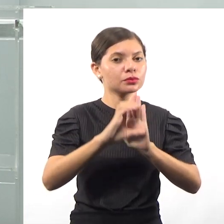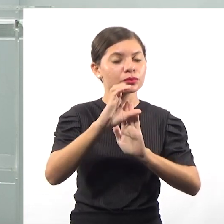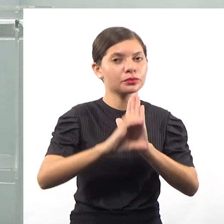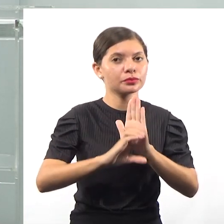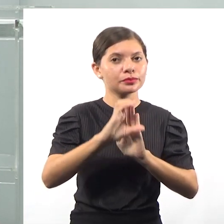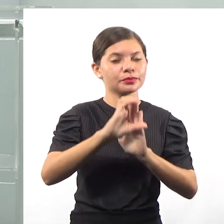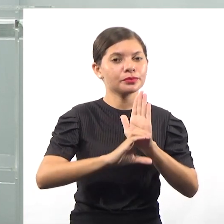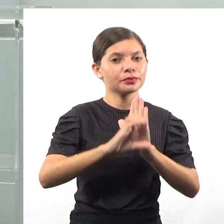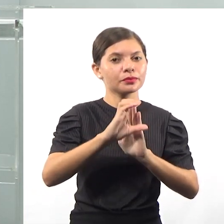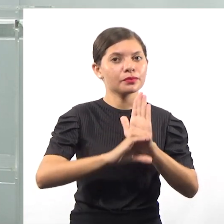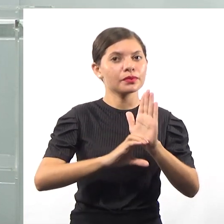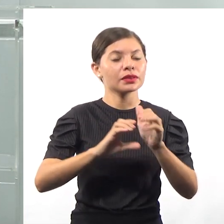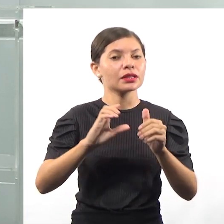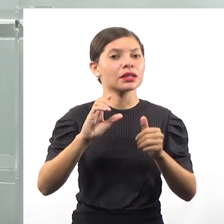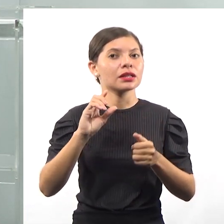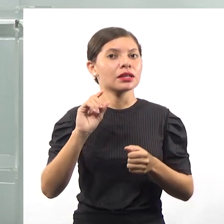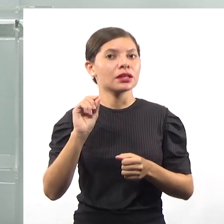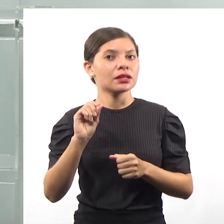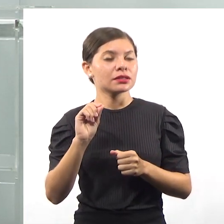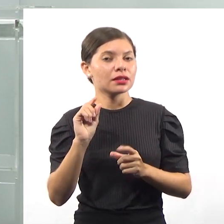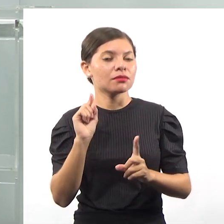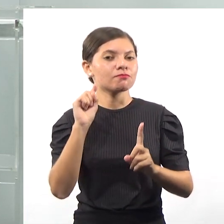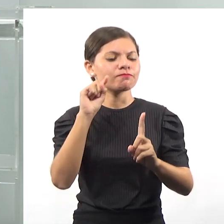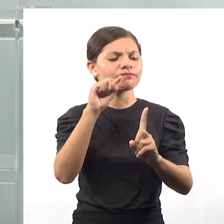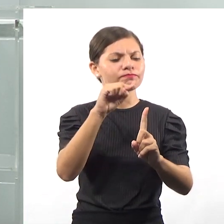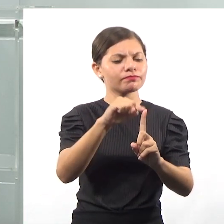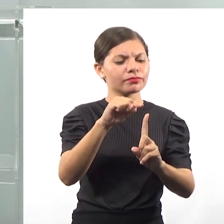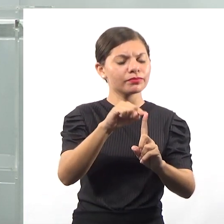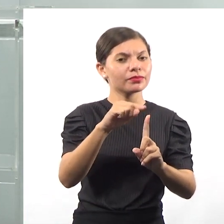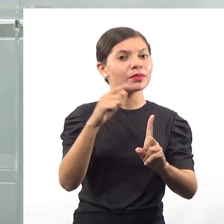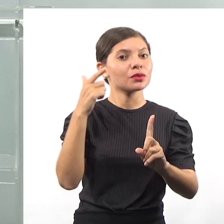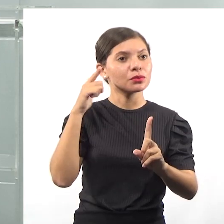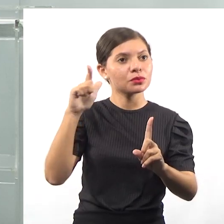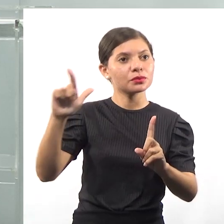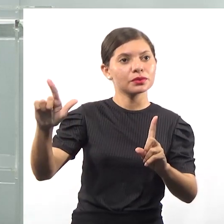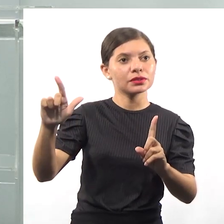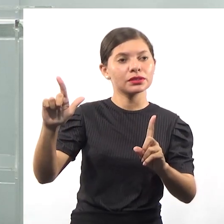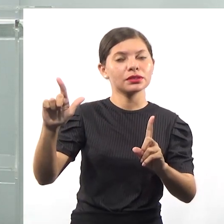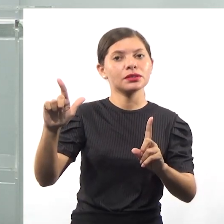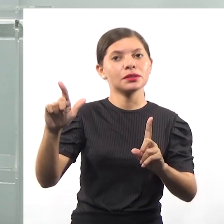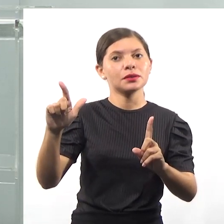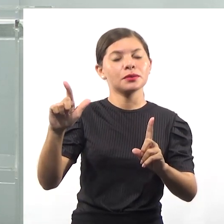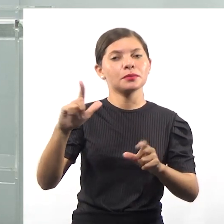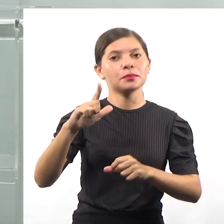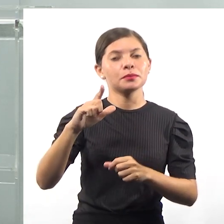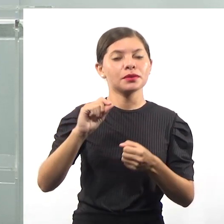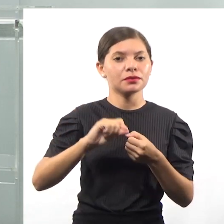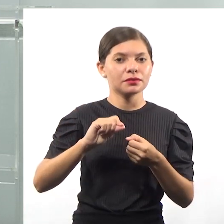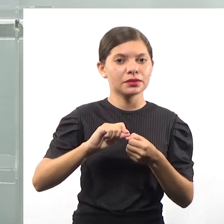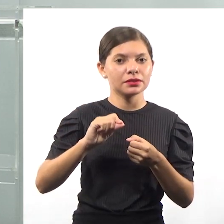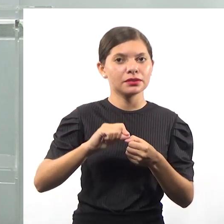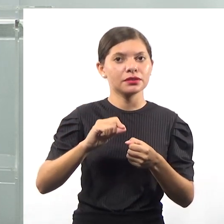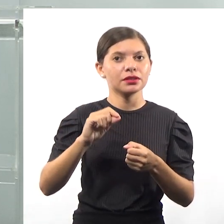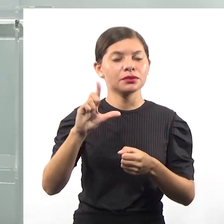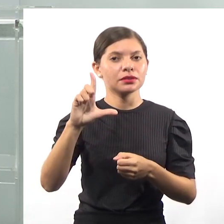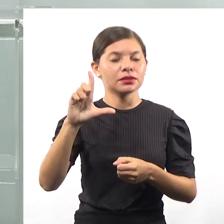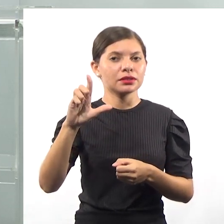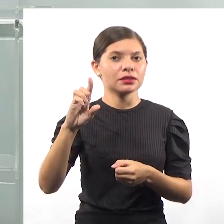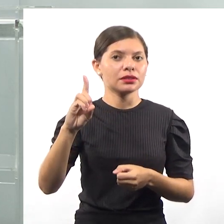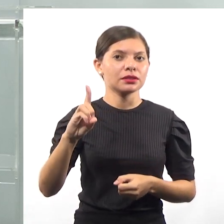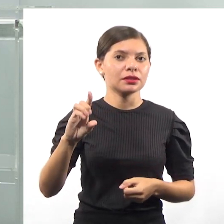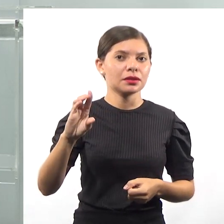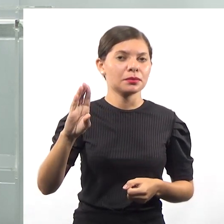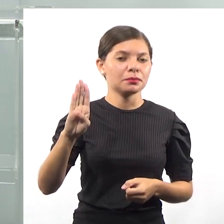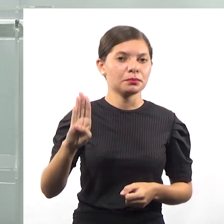currículo seja alcançado para atender o que está previsto na LDB, que é o desenvolvimento